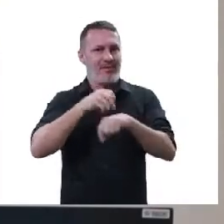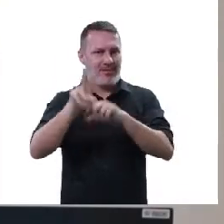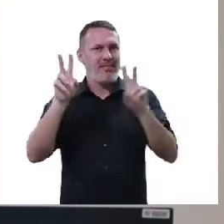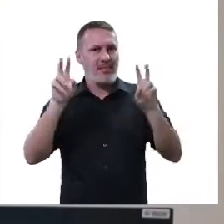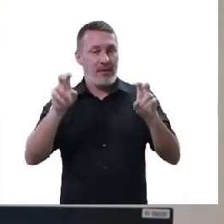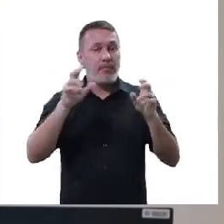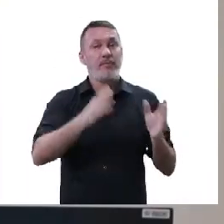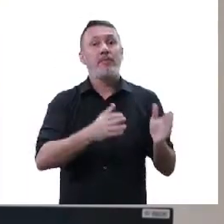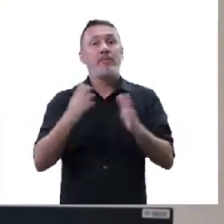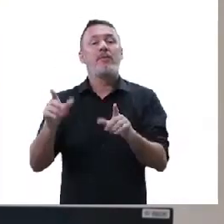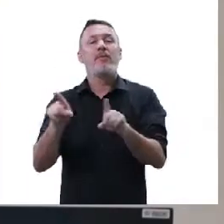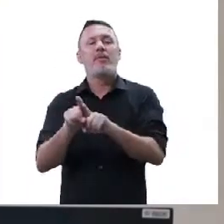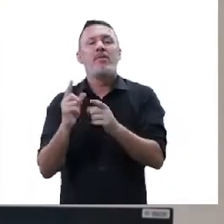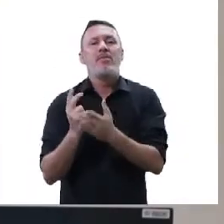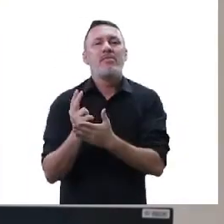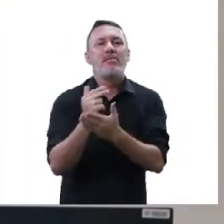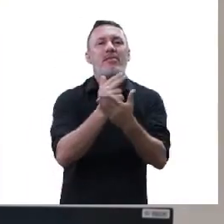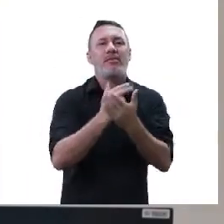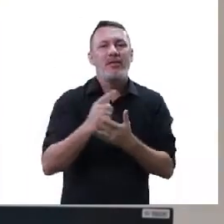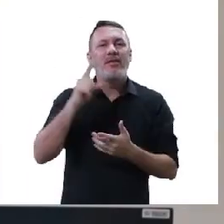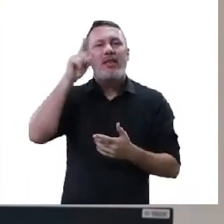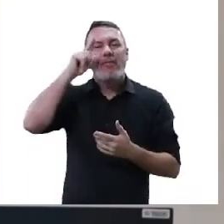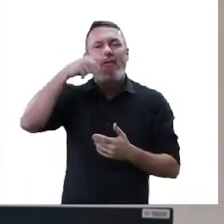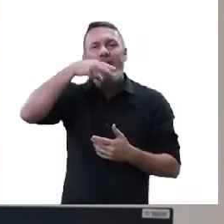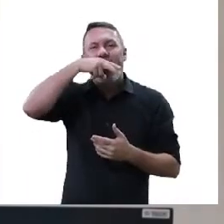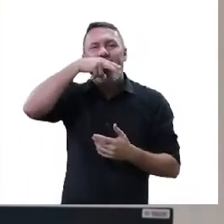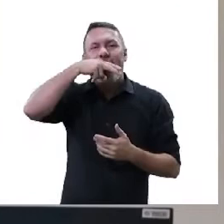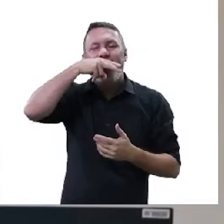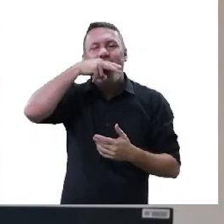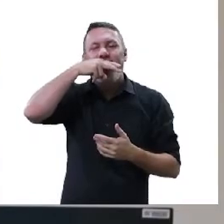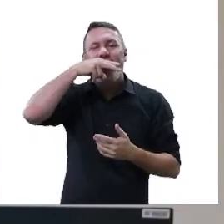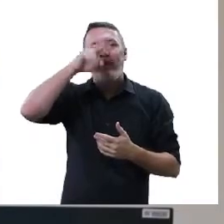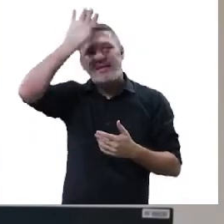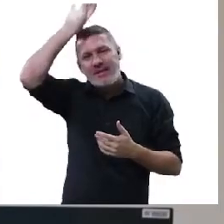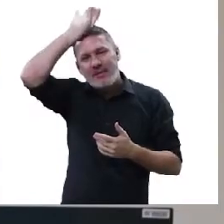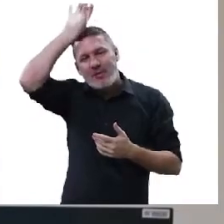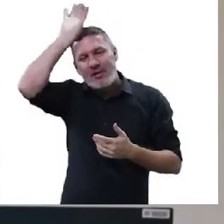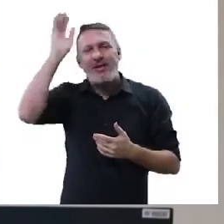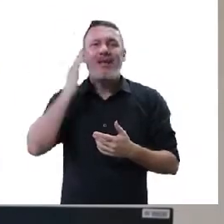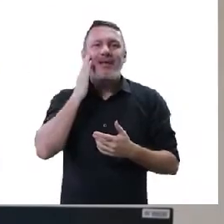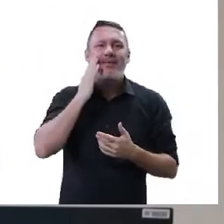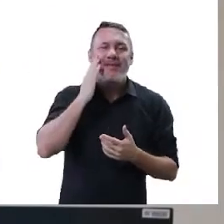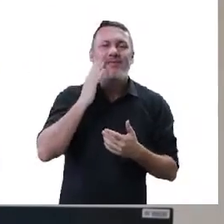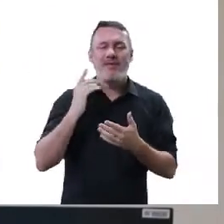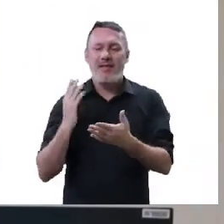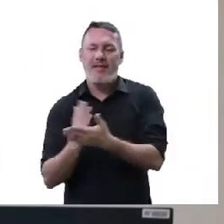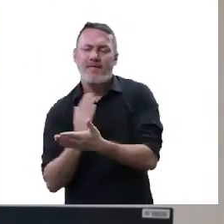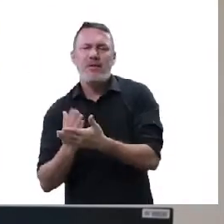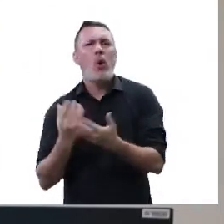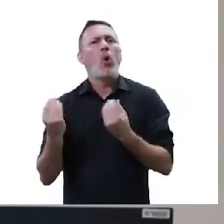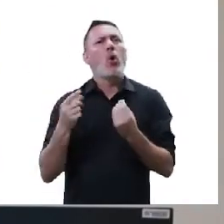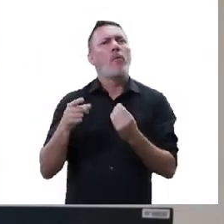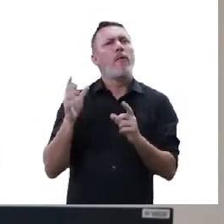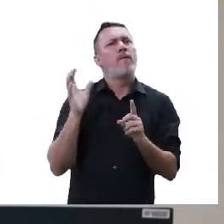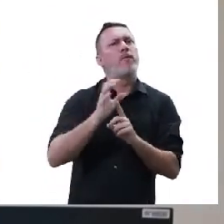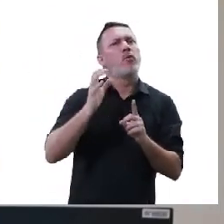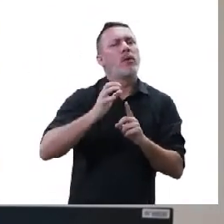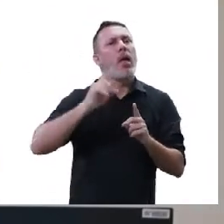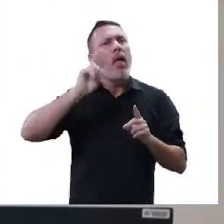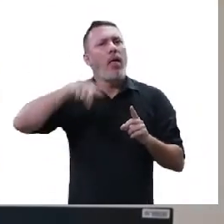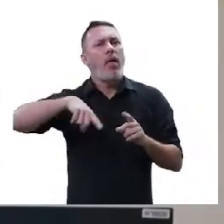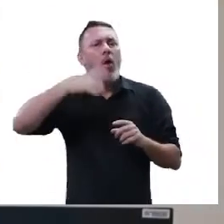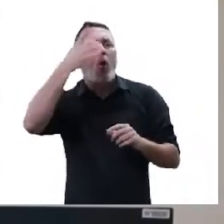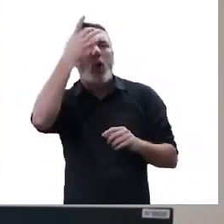problemática. Falamos também sobre a Turma da Mônica, qual a influência, como utilizar a Turma da Mônica para educar alguém contra,